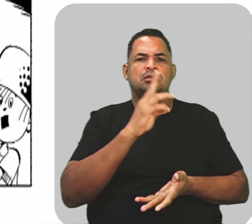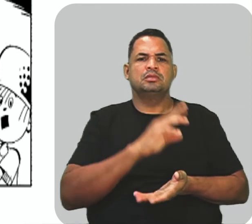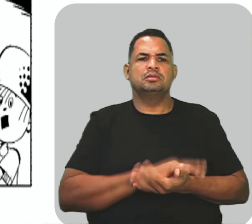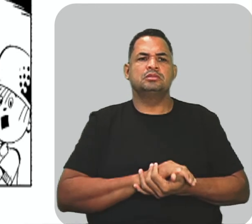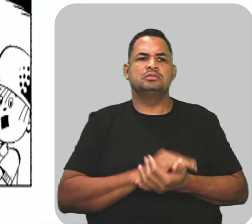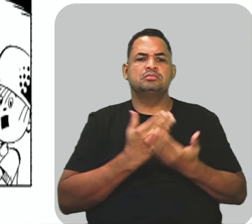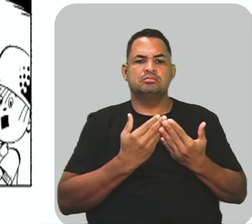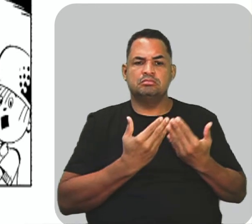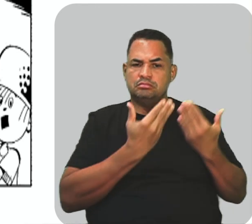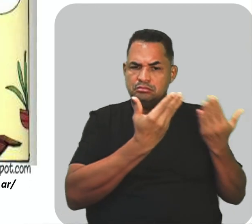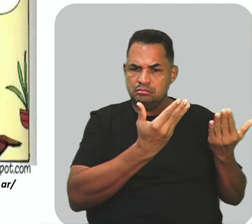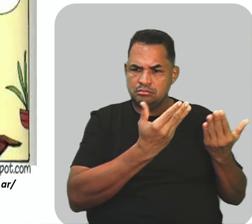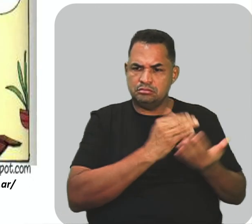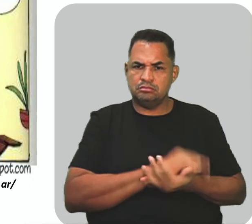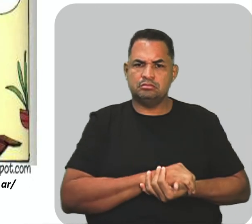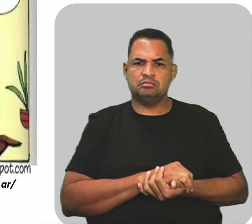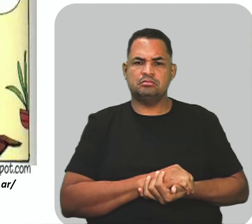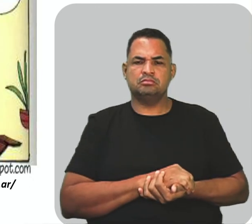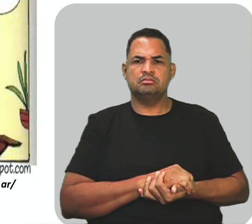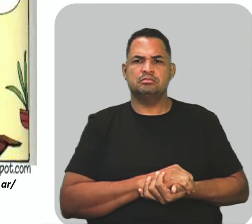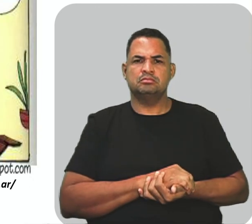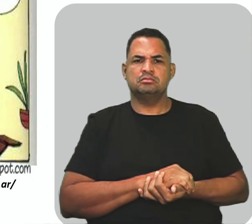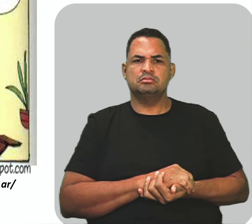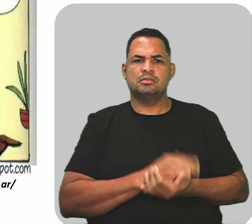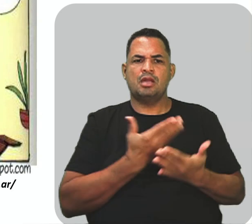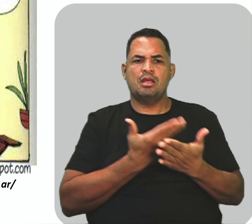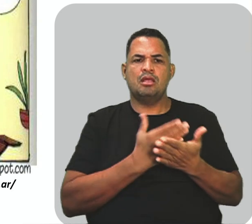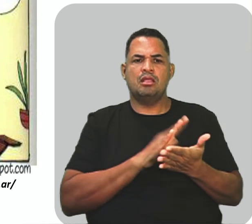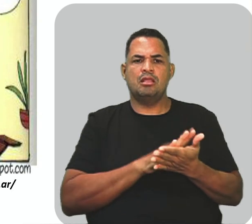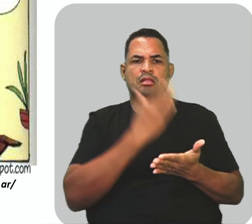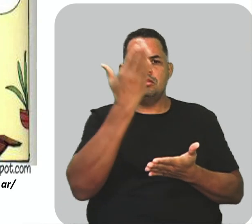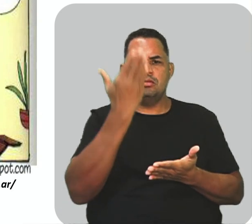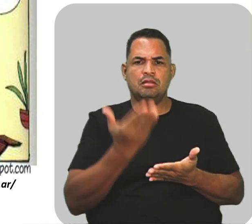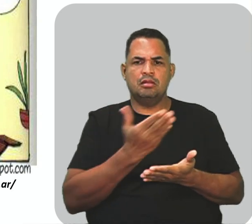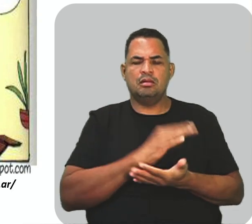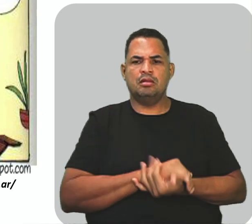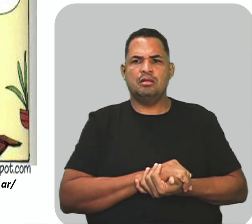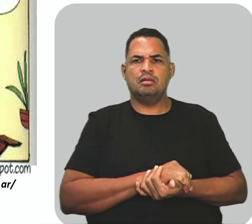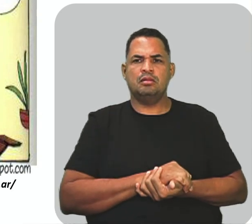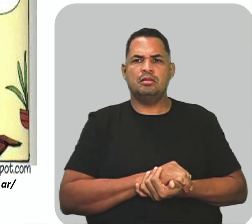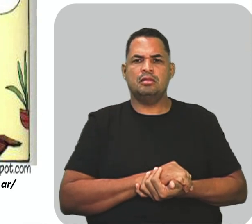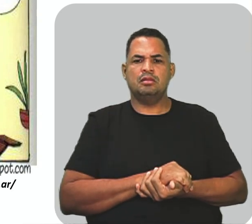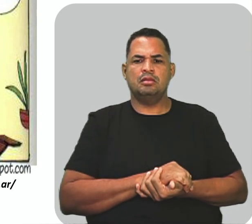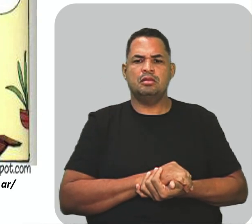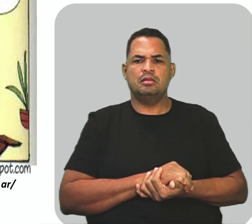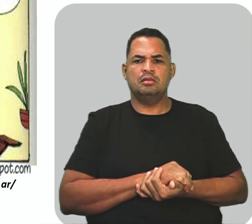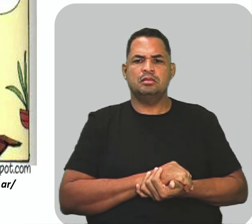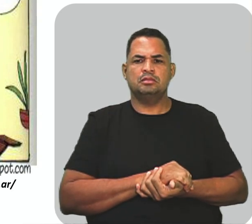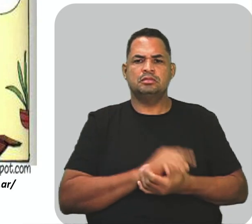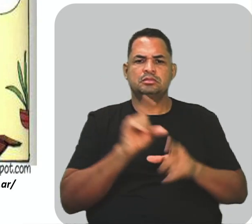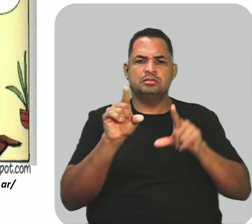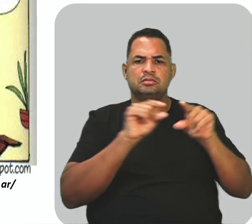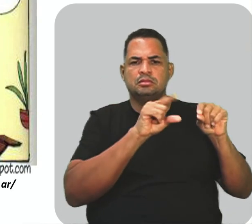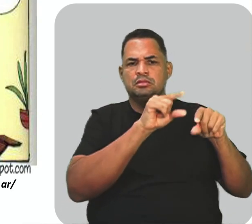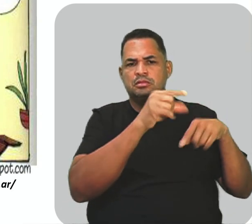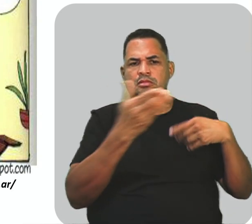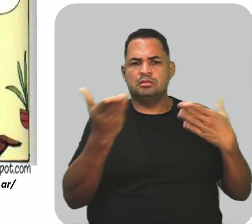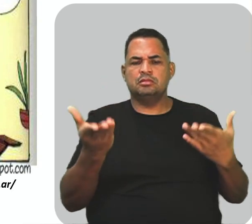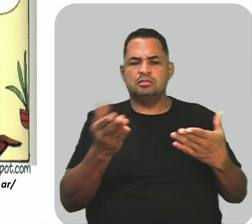deixando para você a interpretação, né, delas. Nesse caso, a gente tem alternativas,